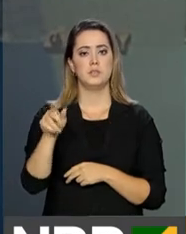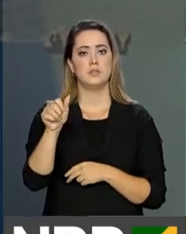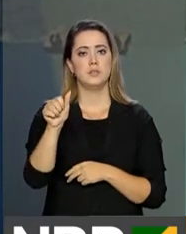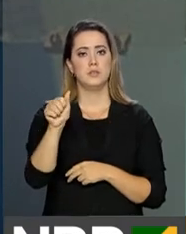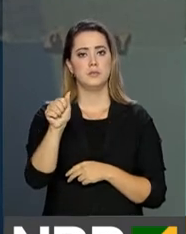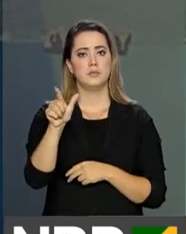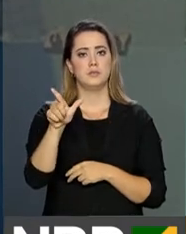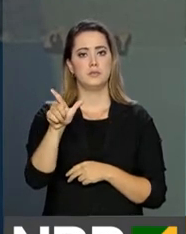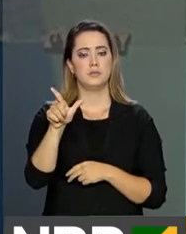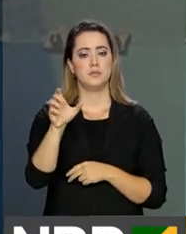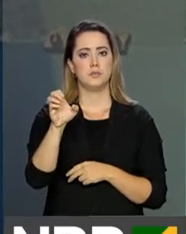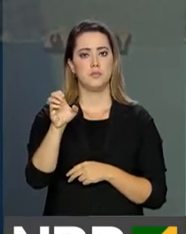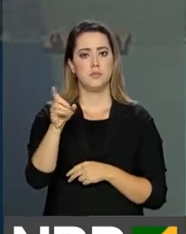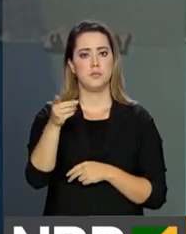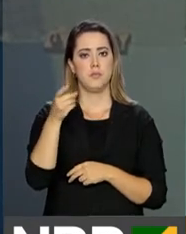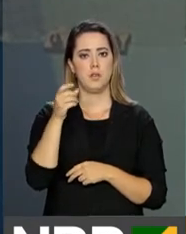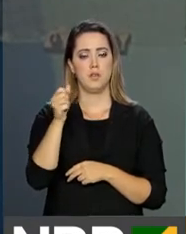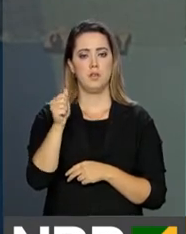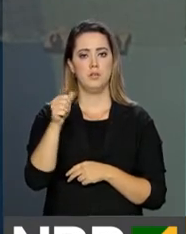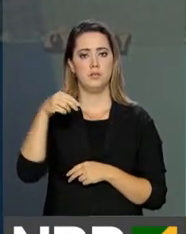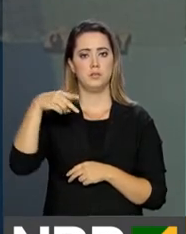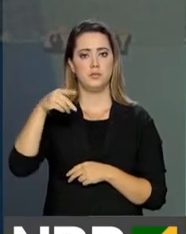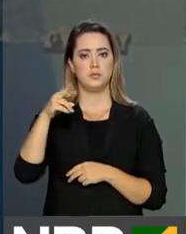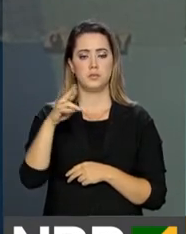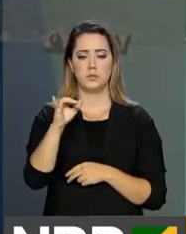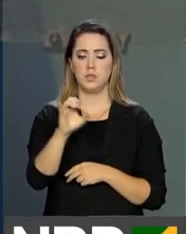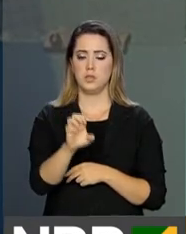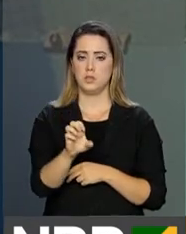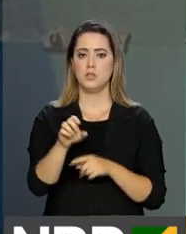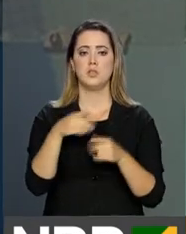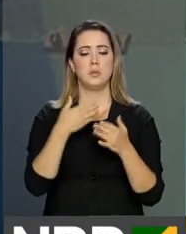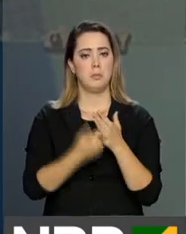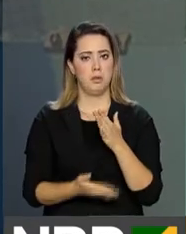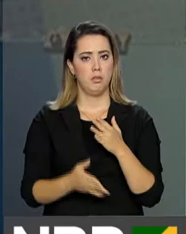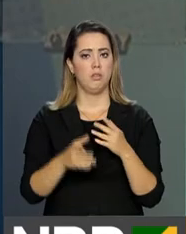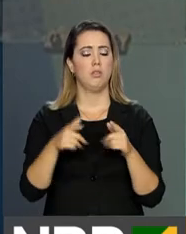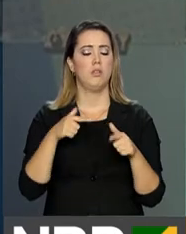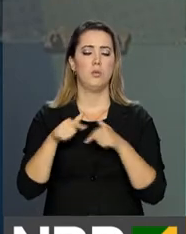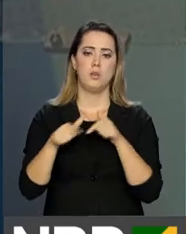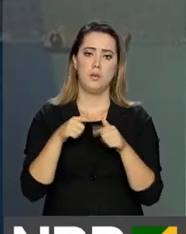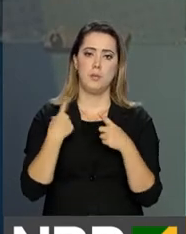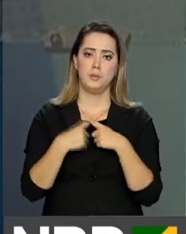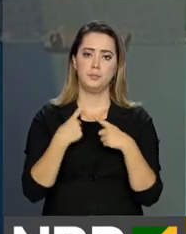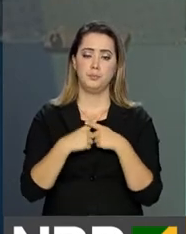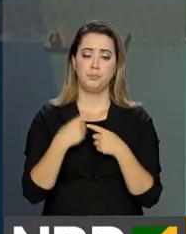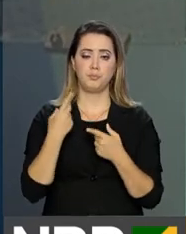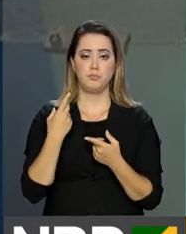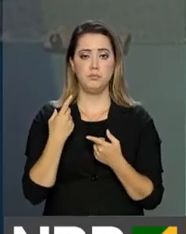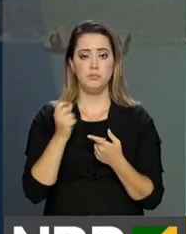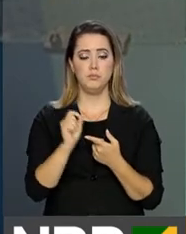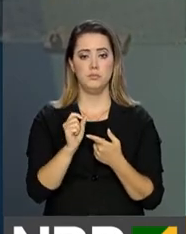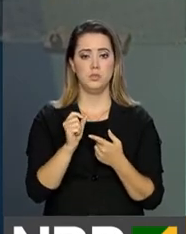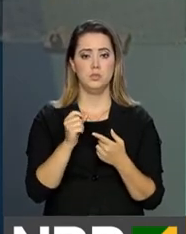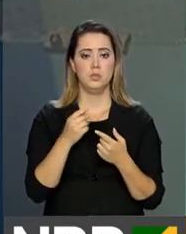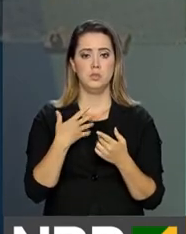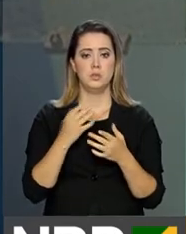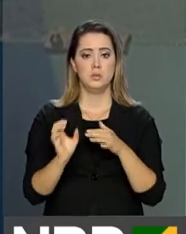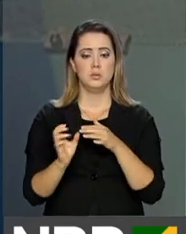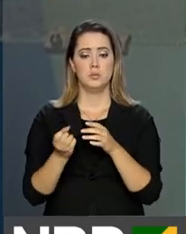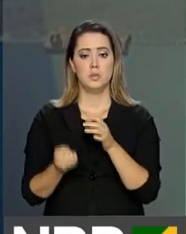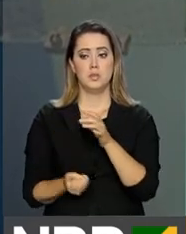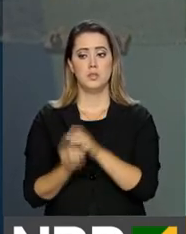Lira, o setor, ao longo do tempo, perdeu empregos, tendo em vista, basicamente, a